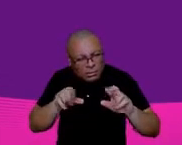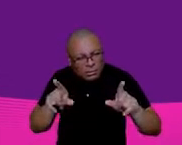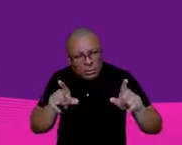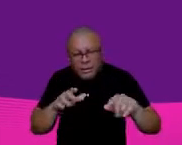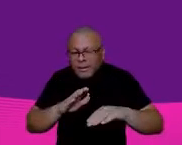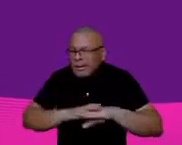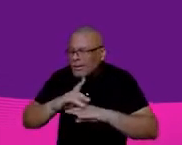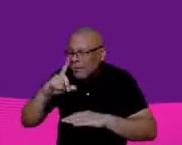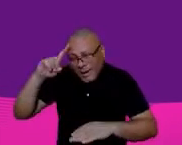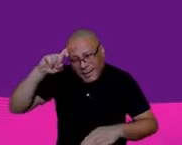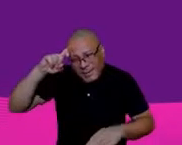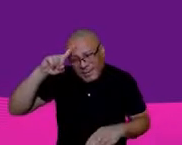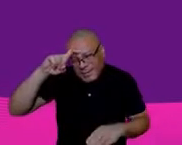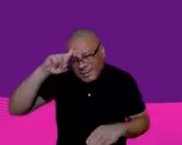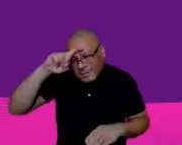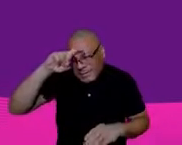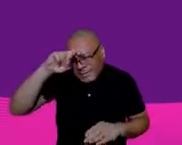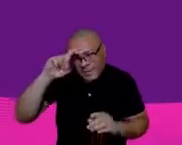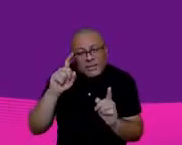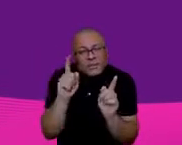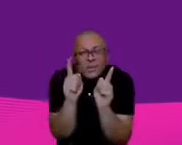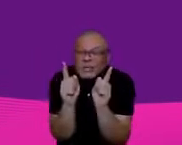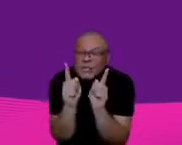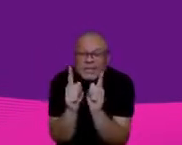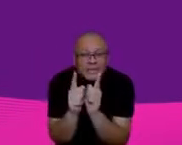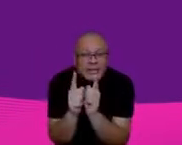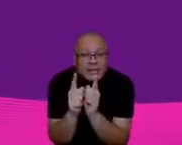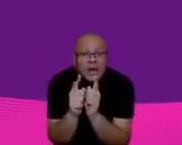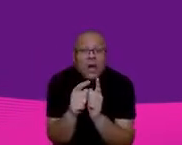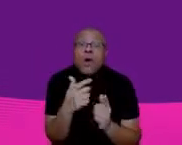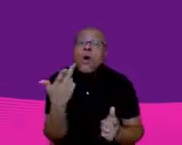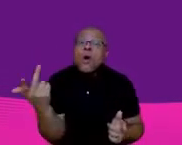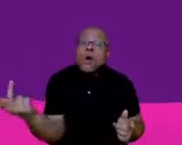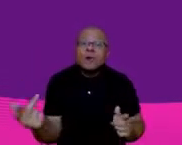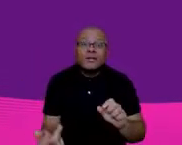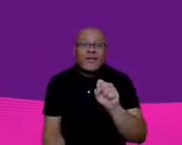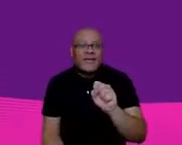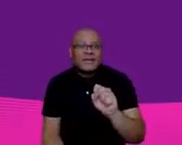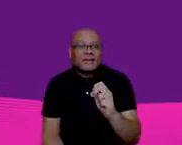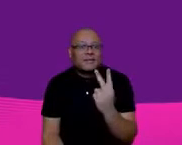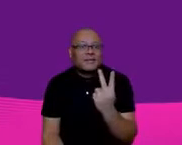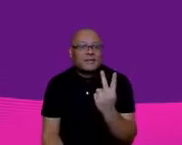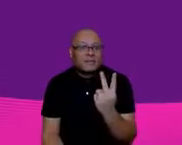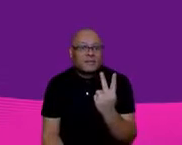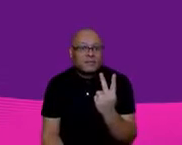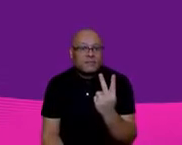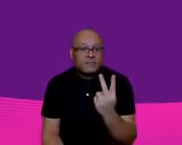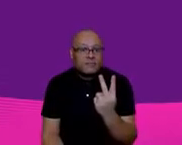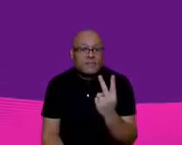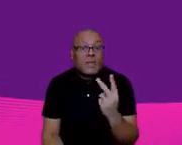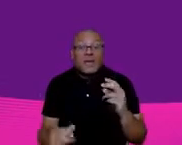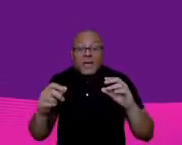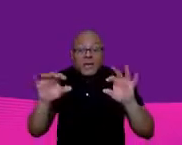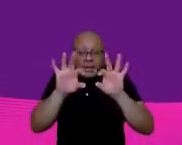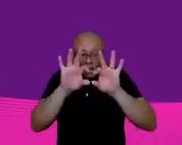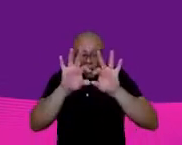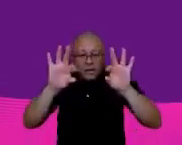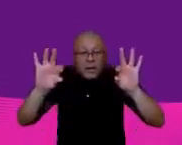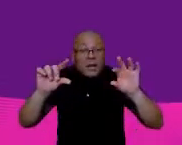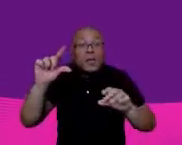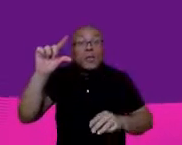passar, mais estreito. Ou quando a gente vai ter que fazer a fixação de S2. O S2 ele é um túnel menor e geralmente a gente está